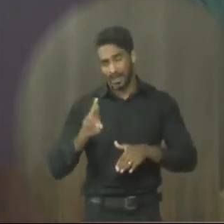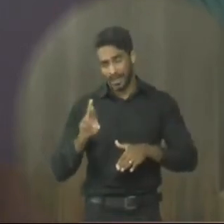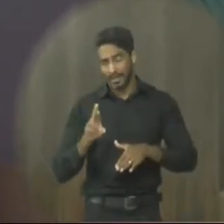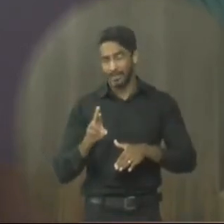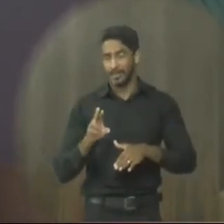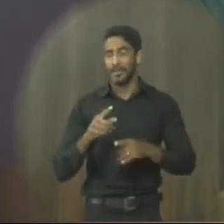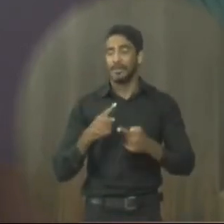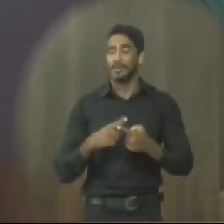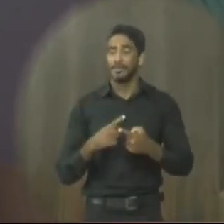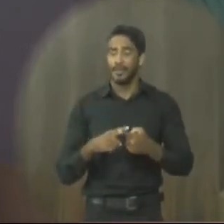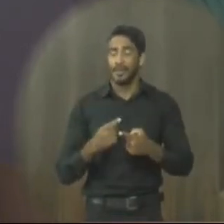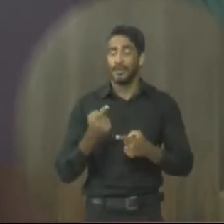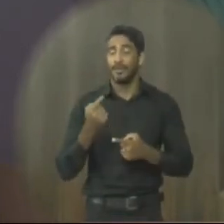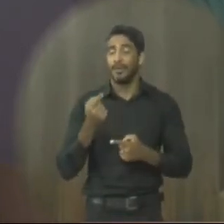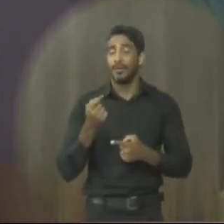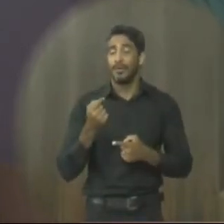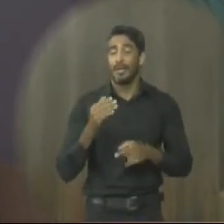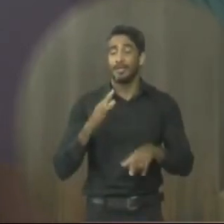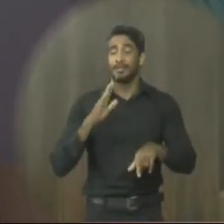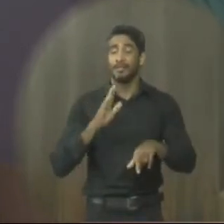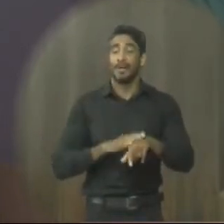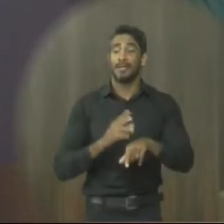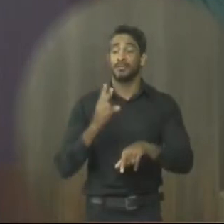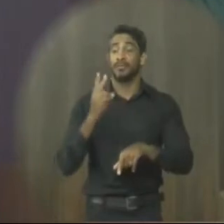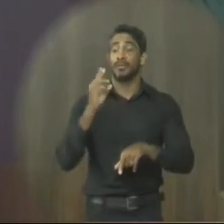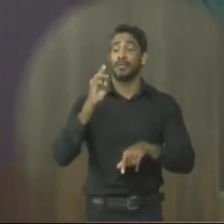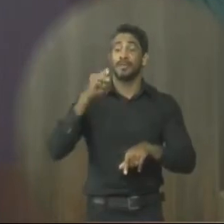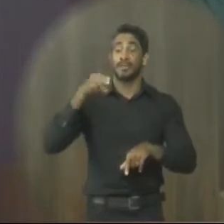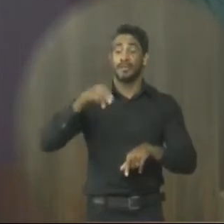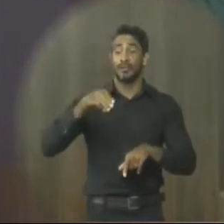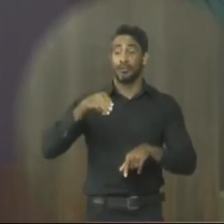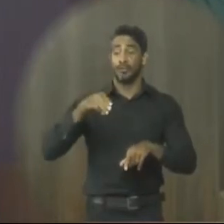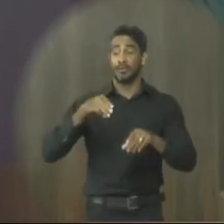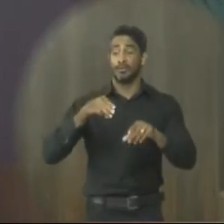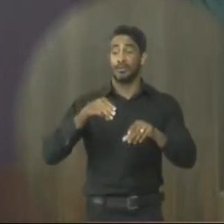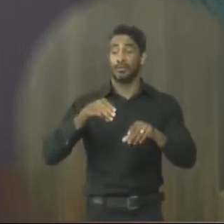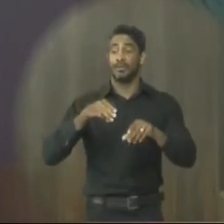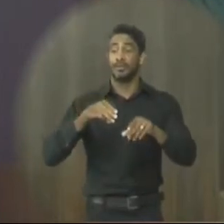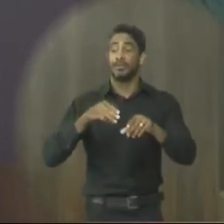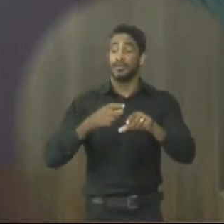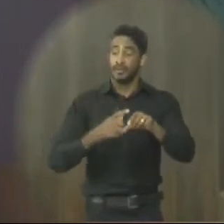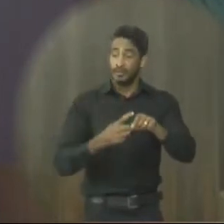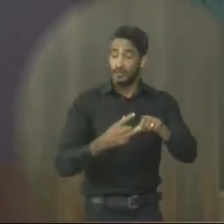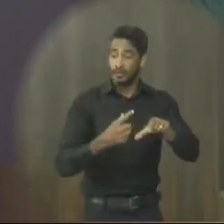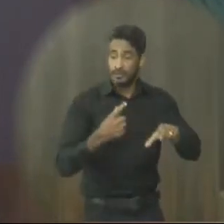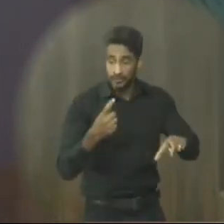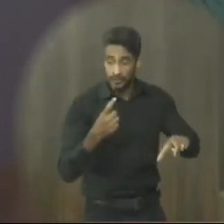são quase mais de 2 quilômetros de rede que tem que ser feita.